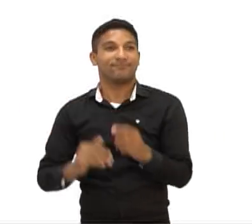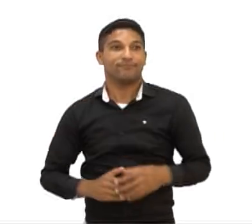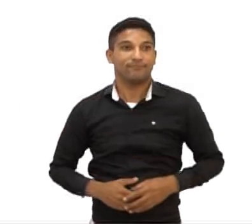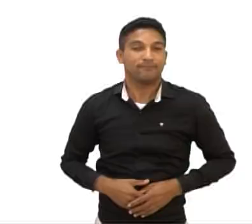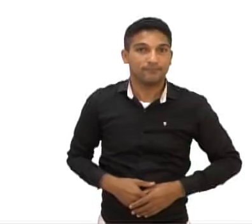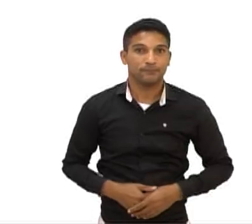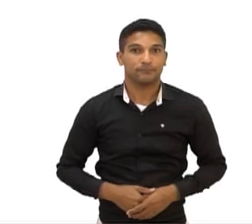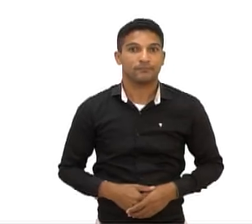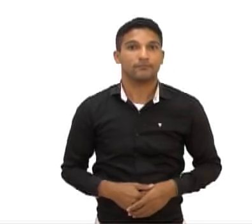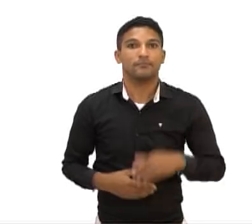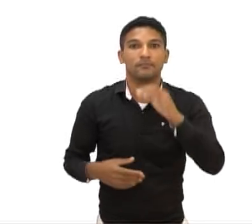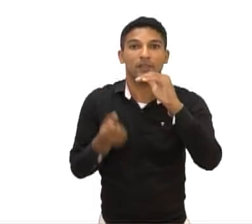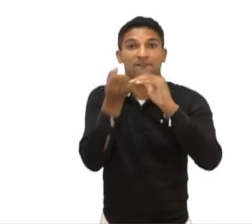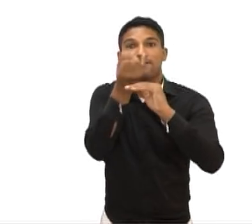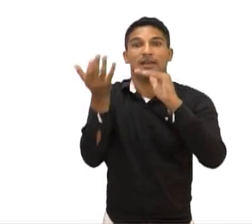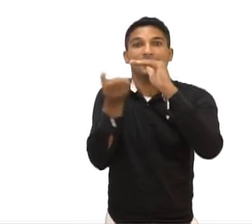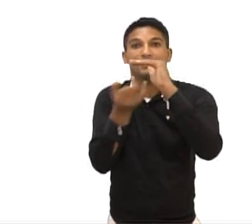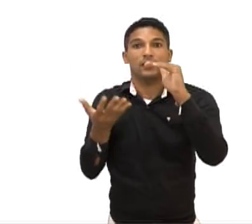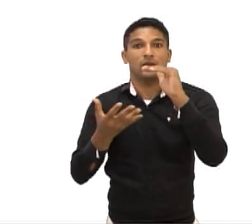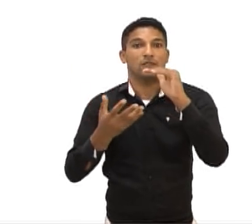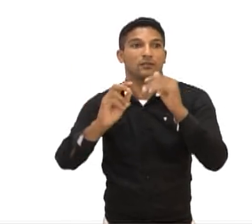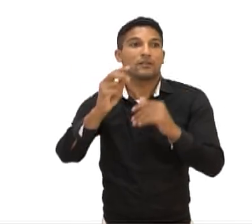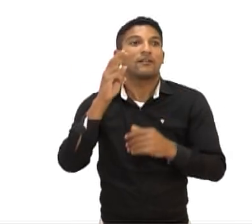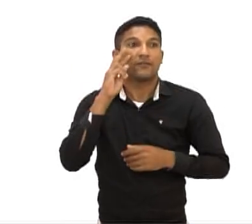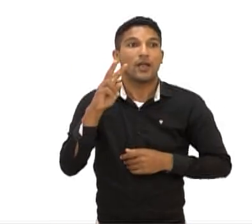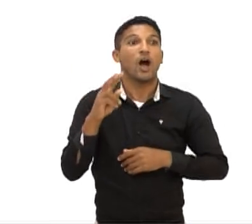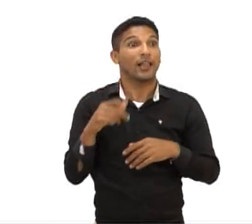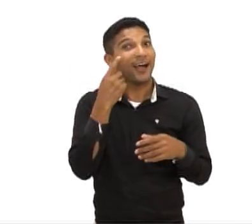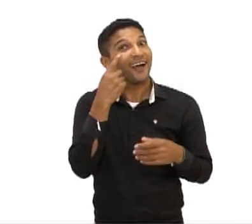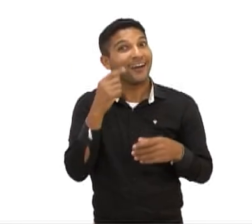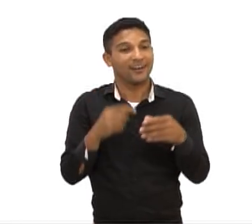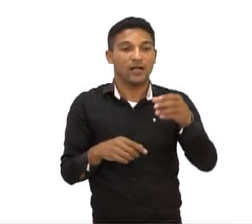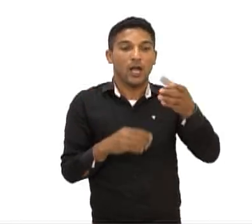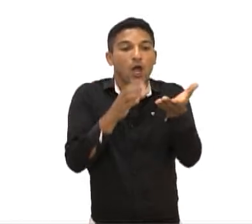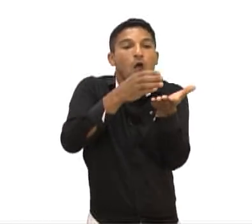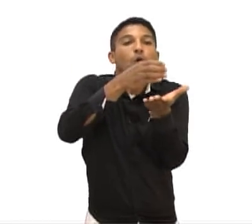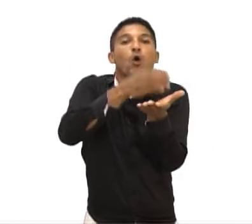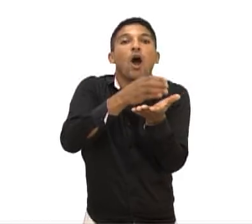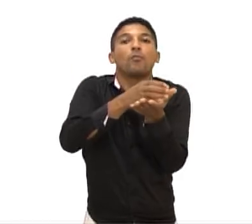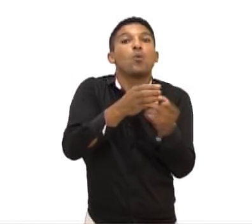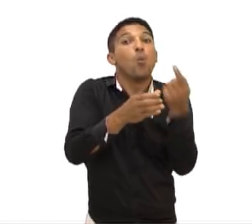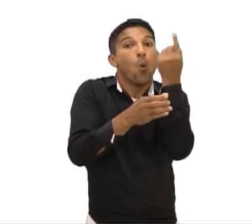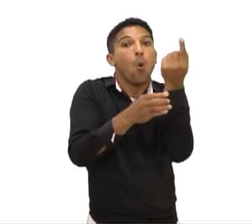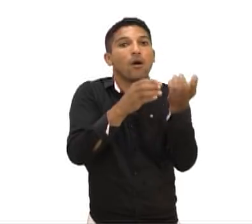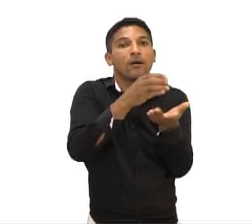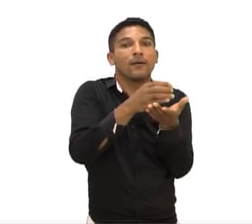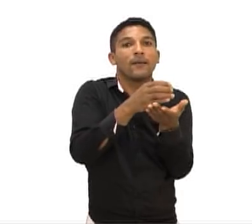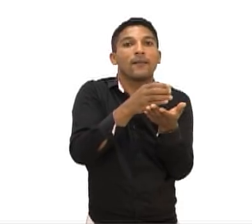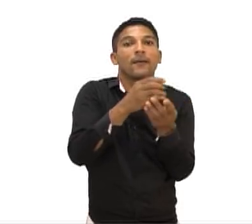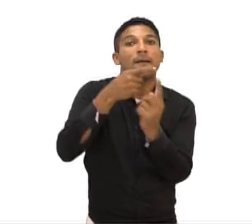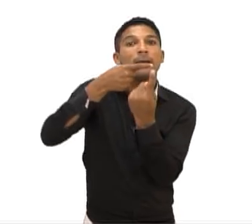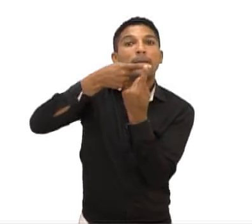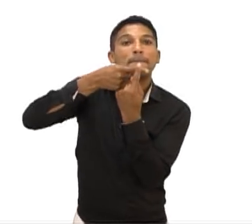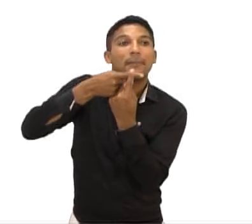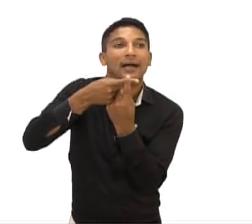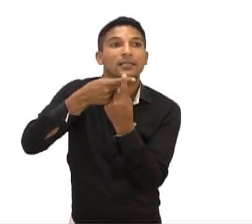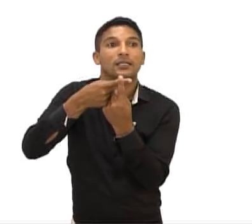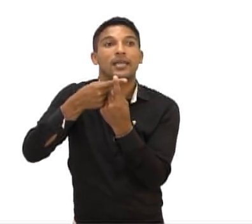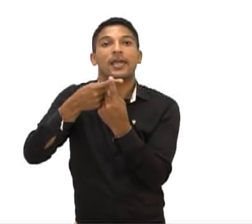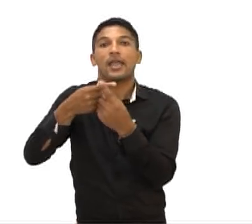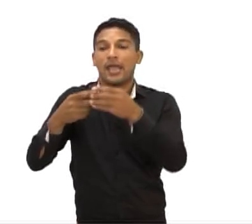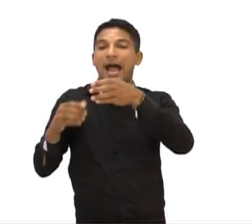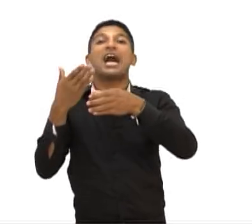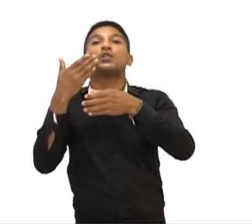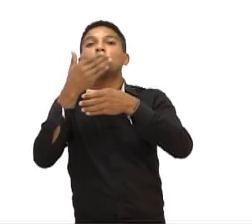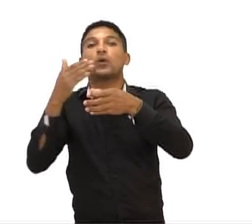dessa quantidade. Então percebo 1 copo inteiro mais meio copo de açúcar, certo? Como